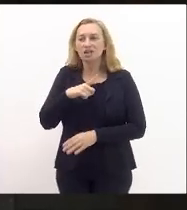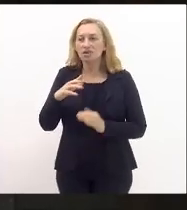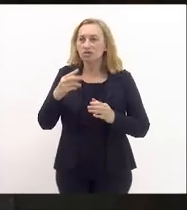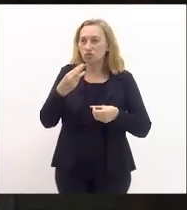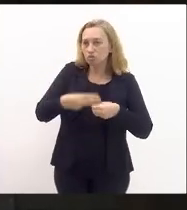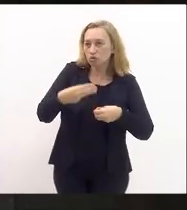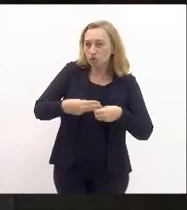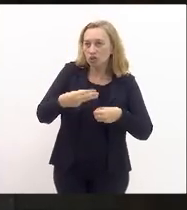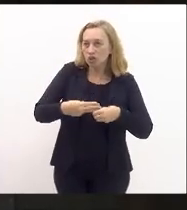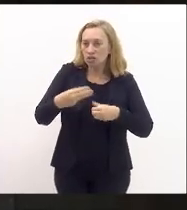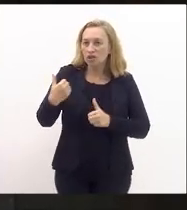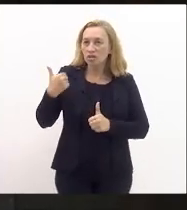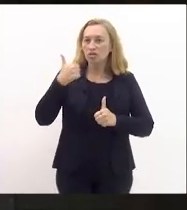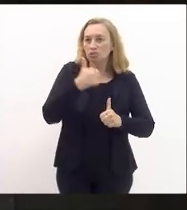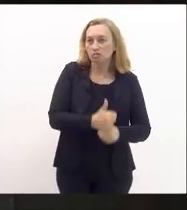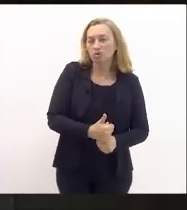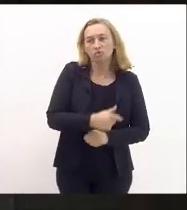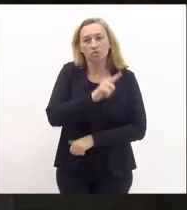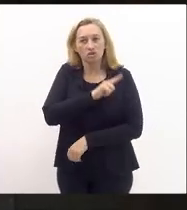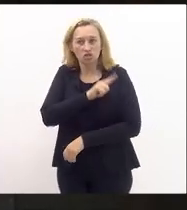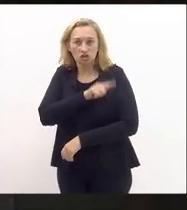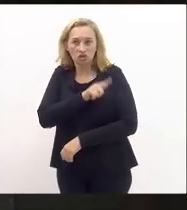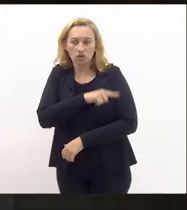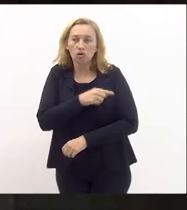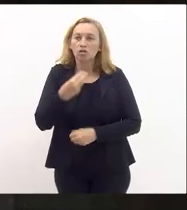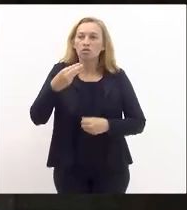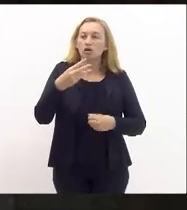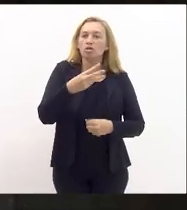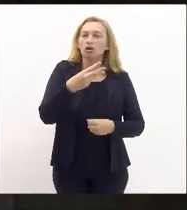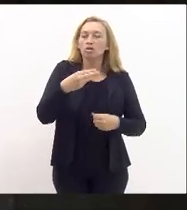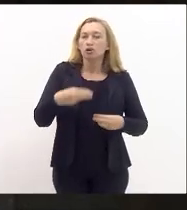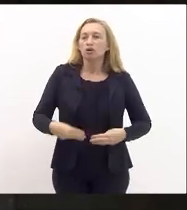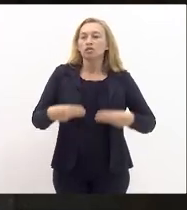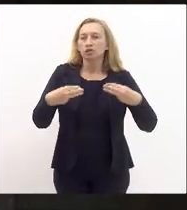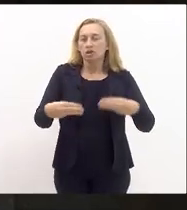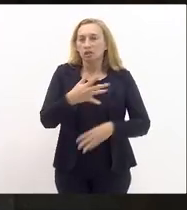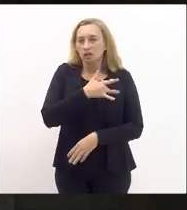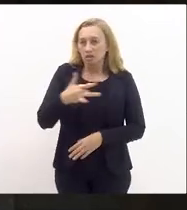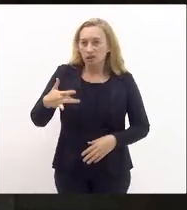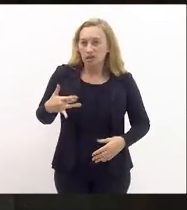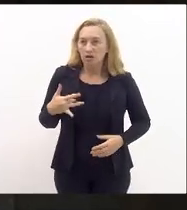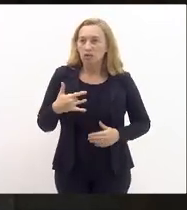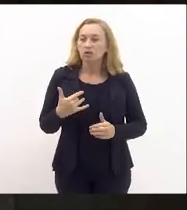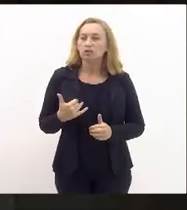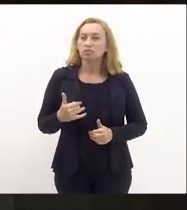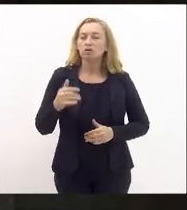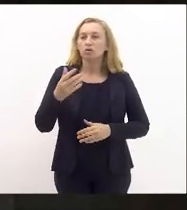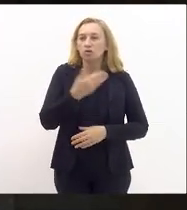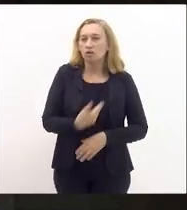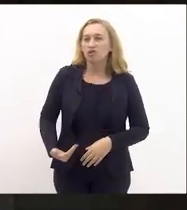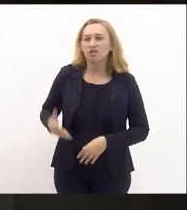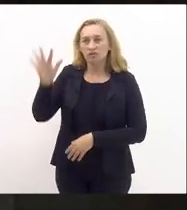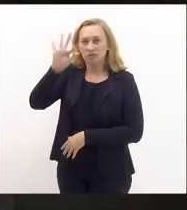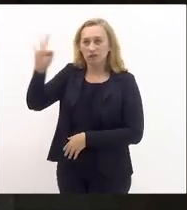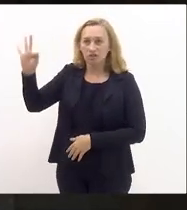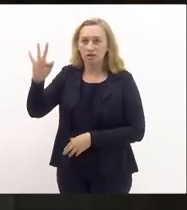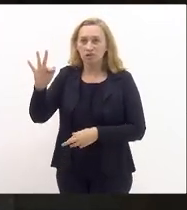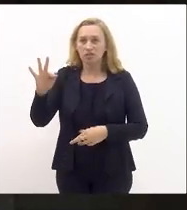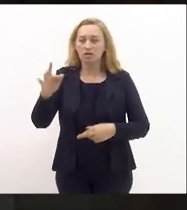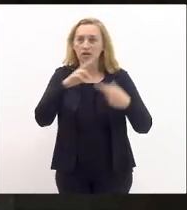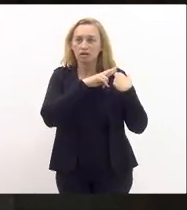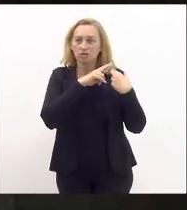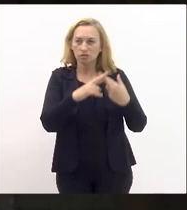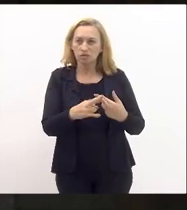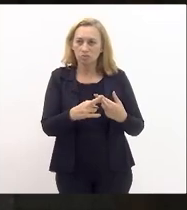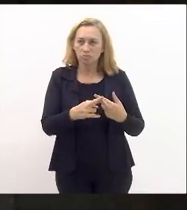municípios foram assumindo a gestão, o Ministério da Saúde, o governo federal foram assumindo o papel de